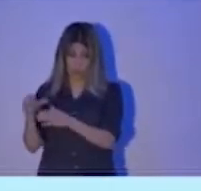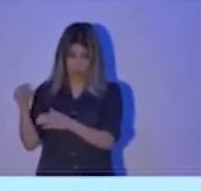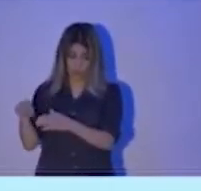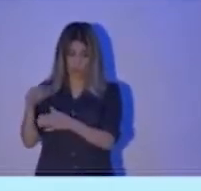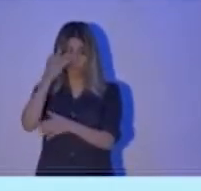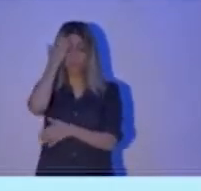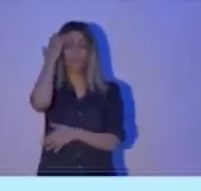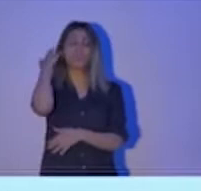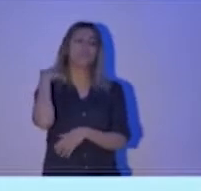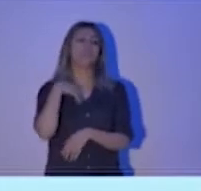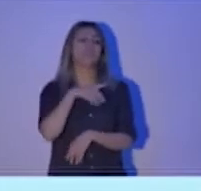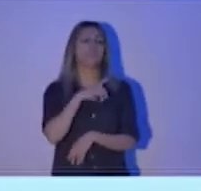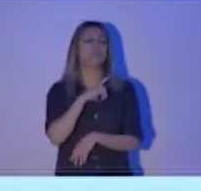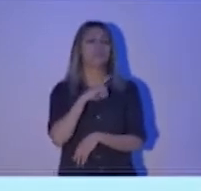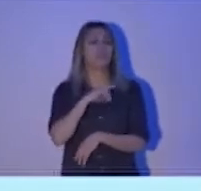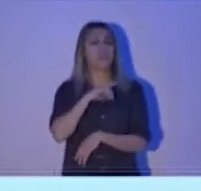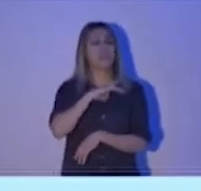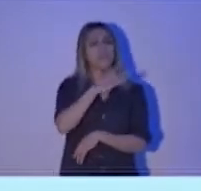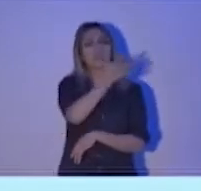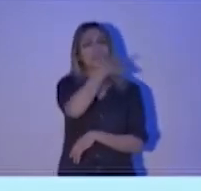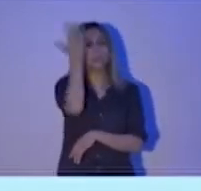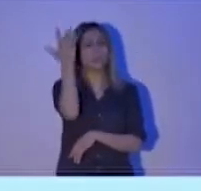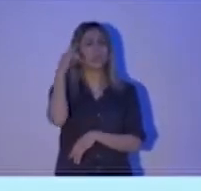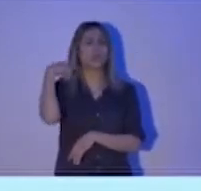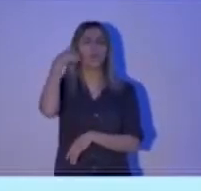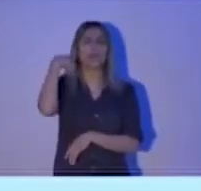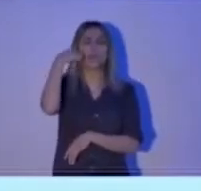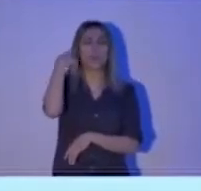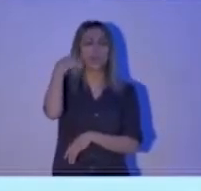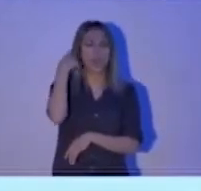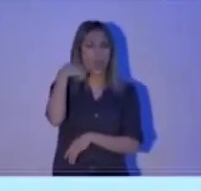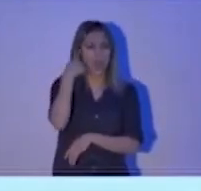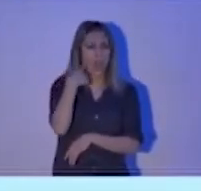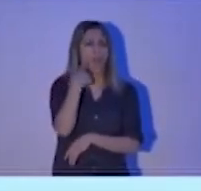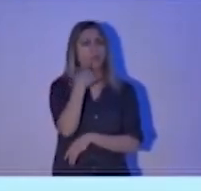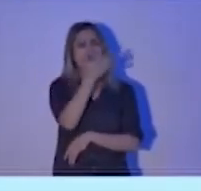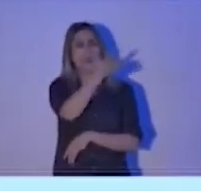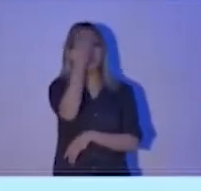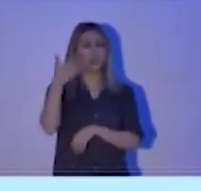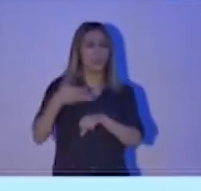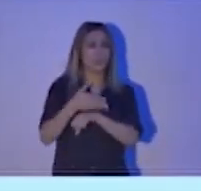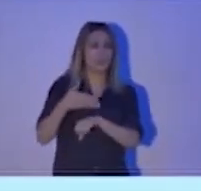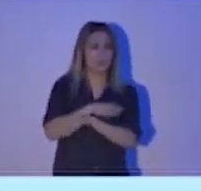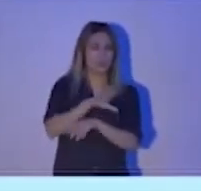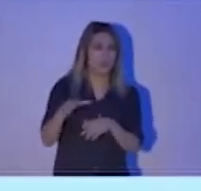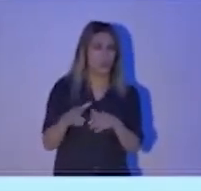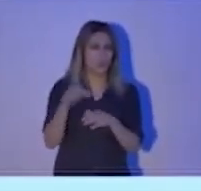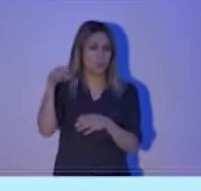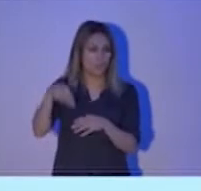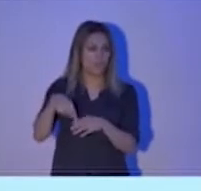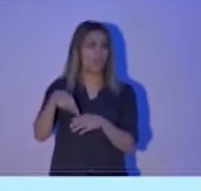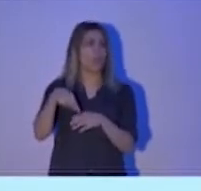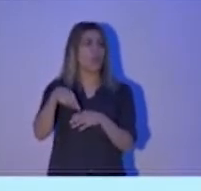lá conosco, o pessoal da Comissão Externa de Fiscalização da Comissão já esteve